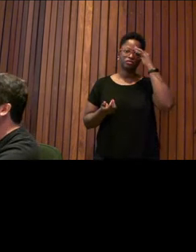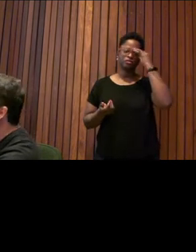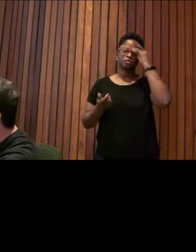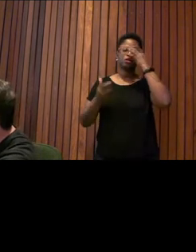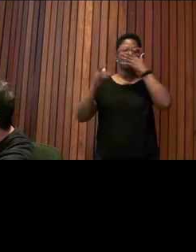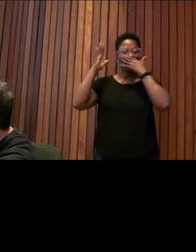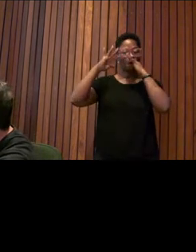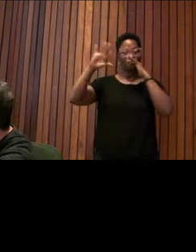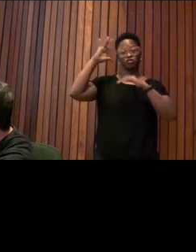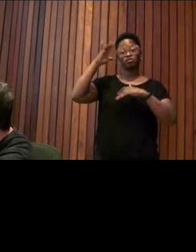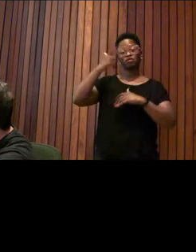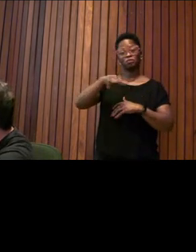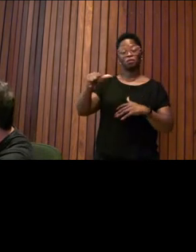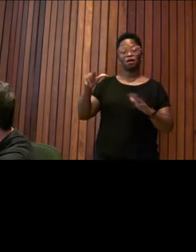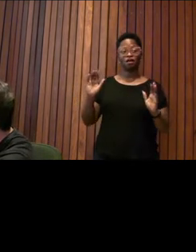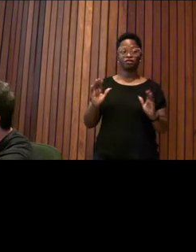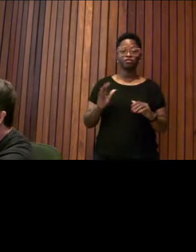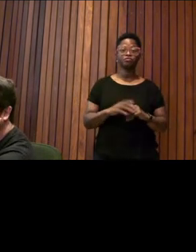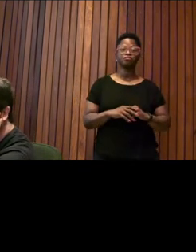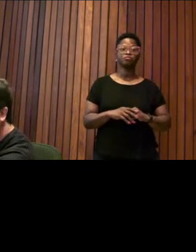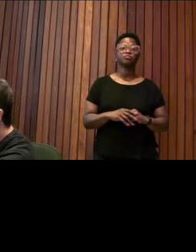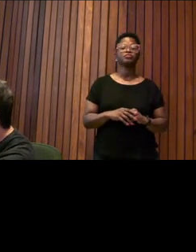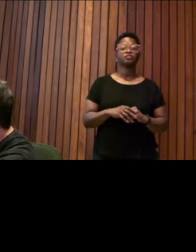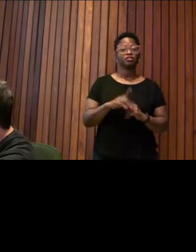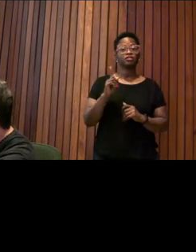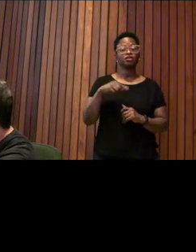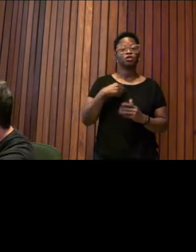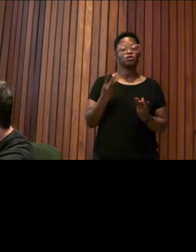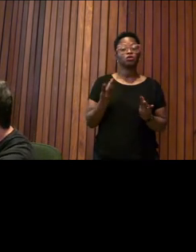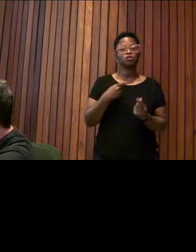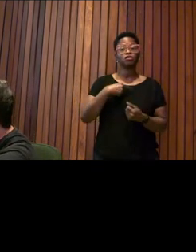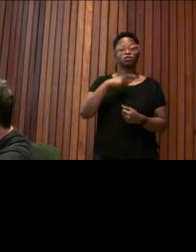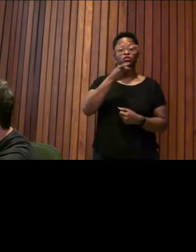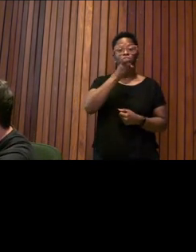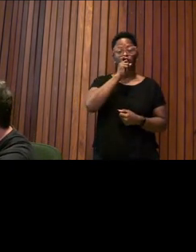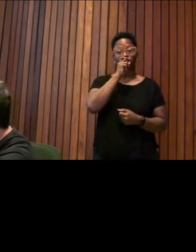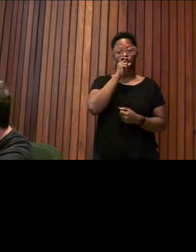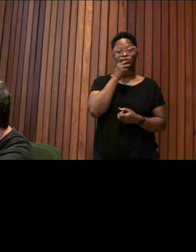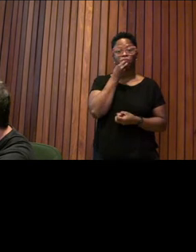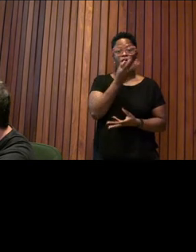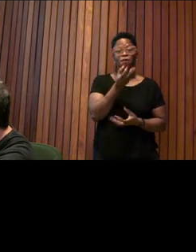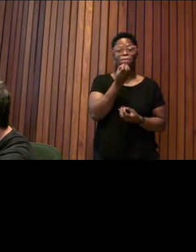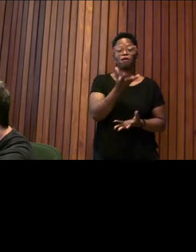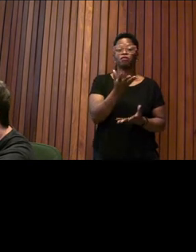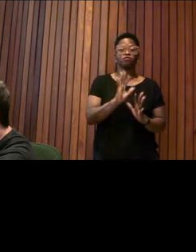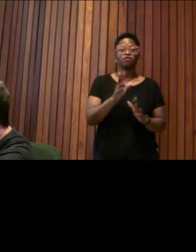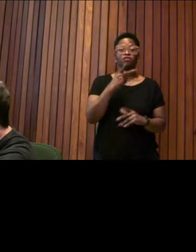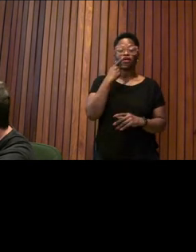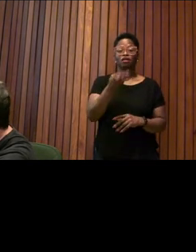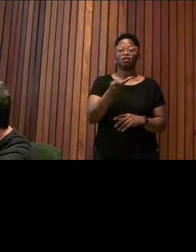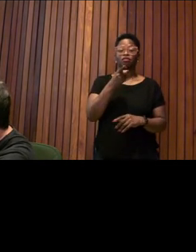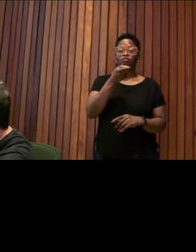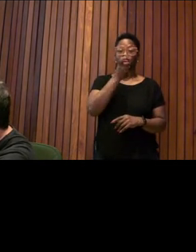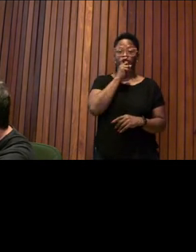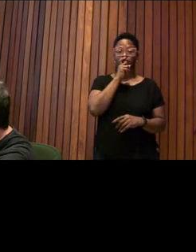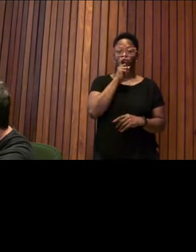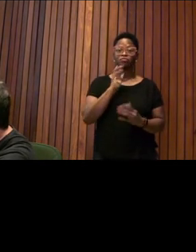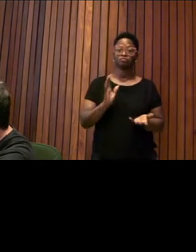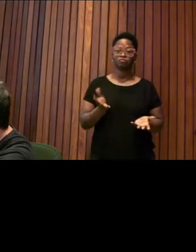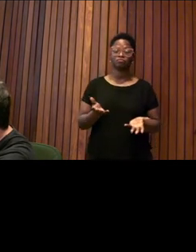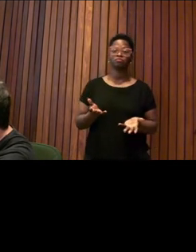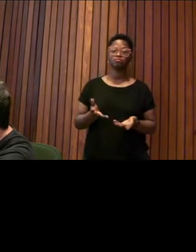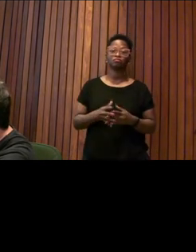filosofado um pouco mais. Fui muito seco nas minhas falas. Alguém tinha que ter me avisado, assim, um roteiro. Não devia ter falado